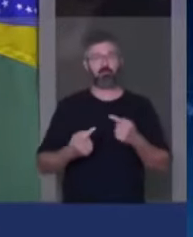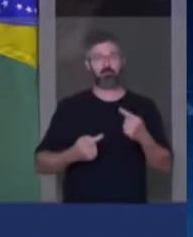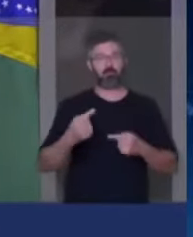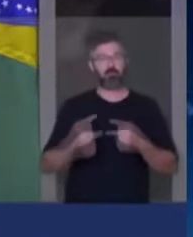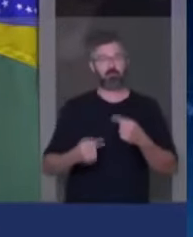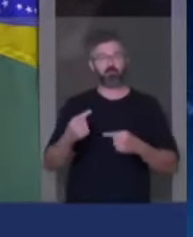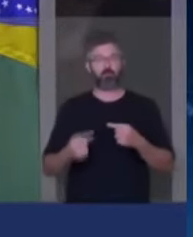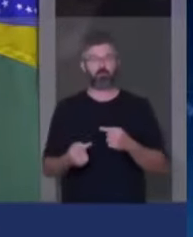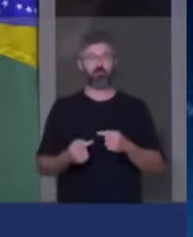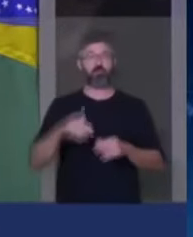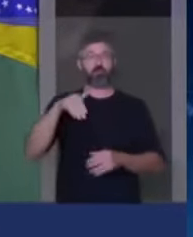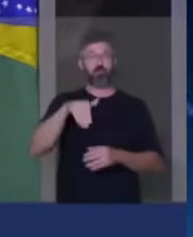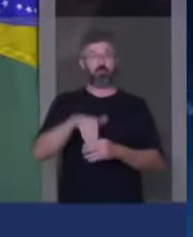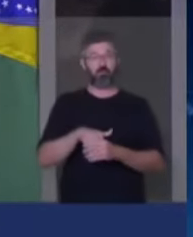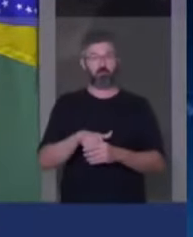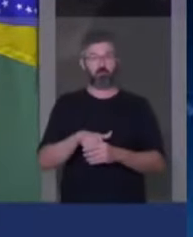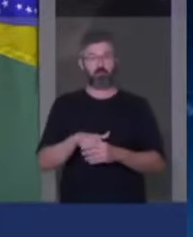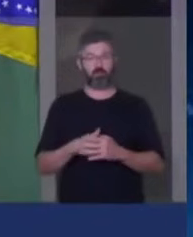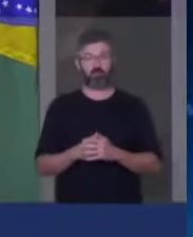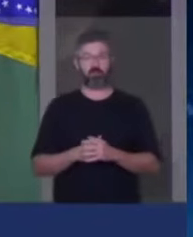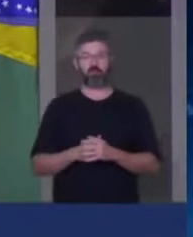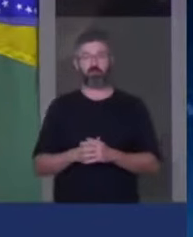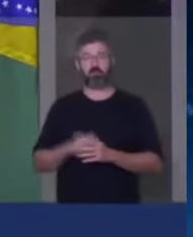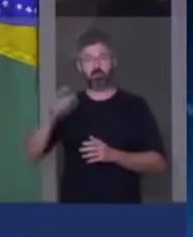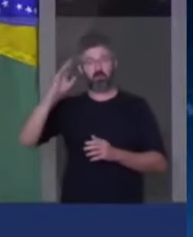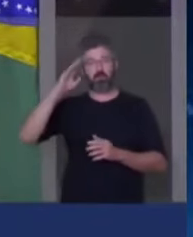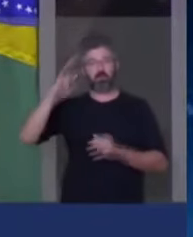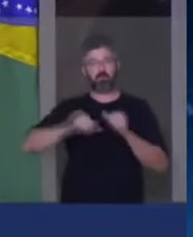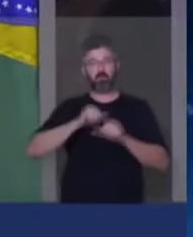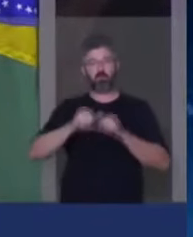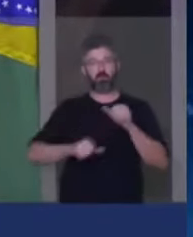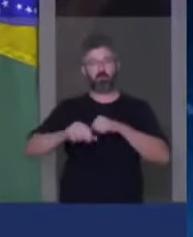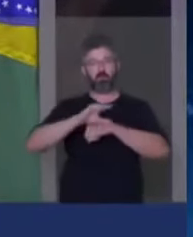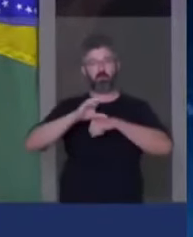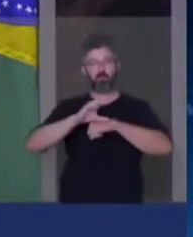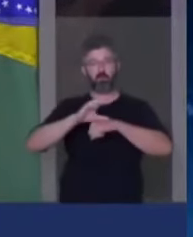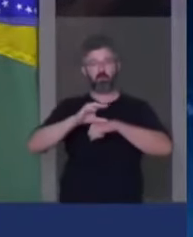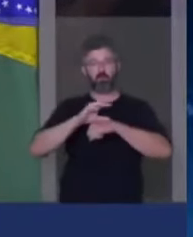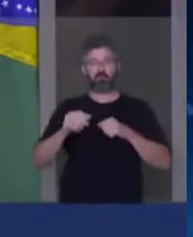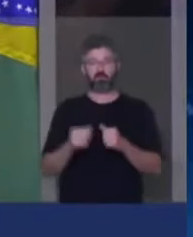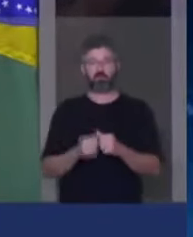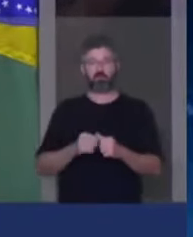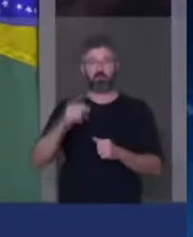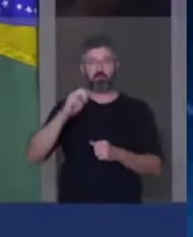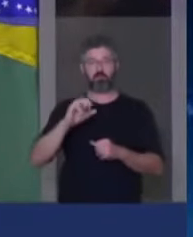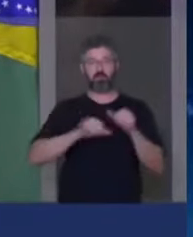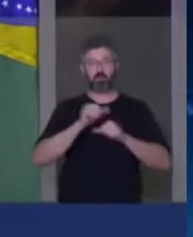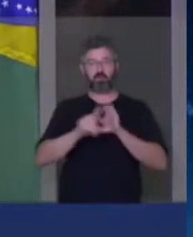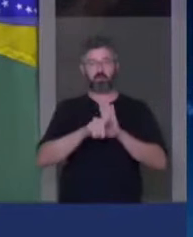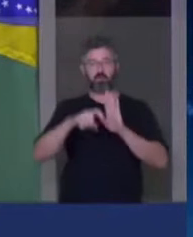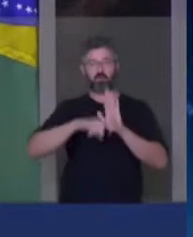Maceió. O Renan Calheiros é candidato também a esse posto de senador